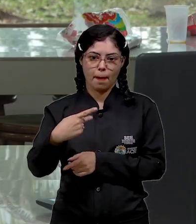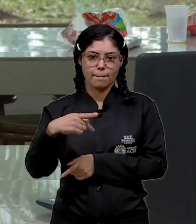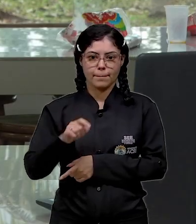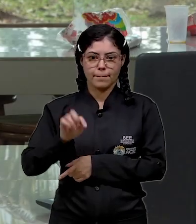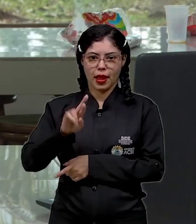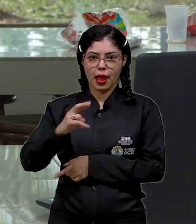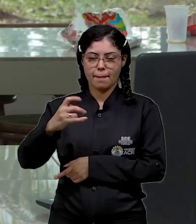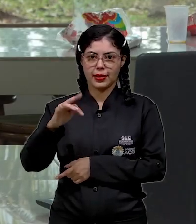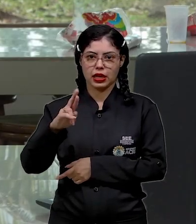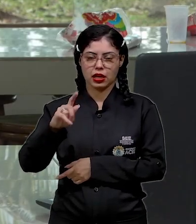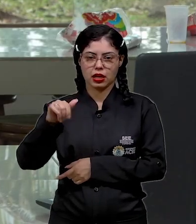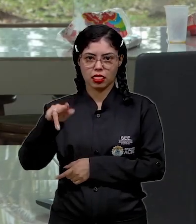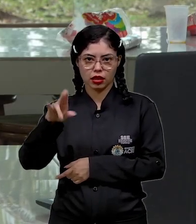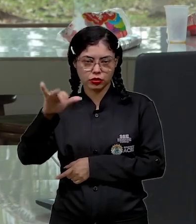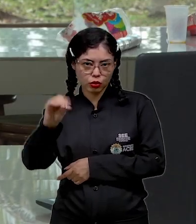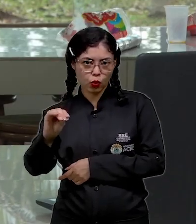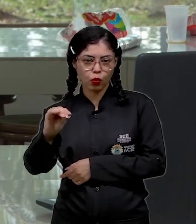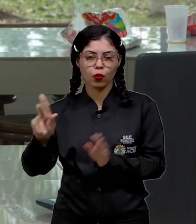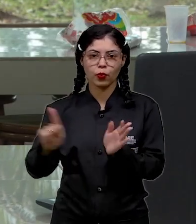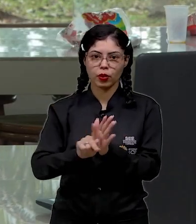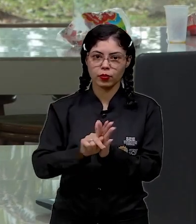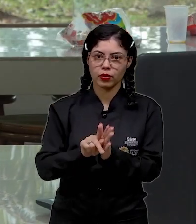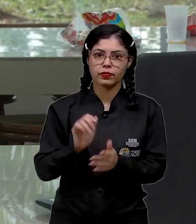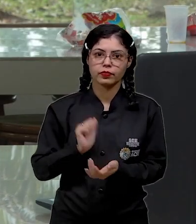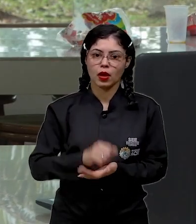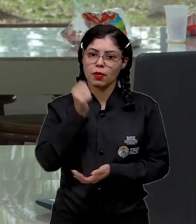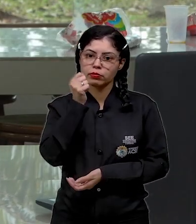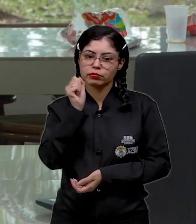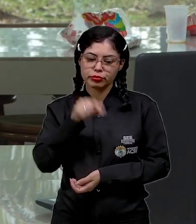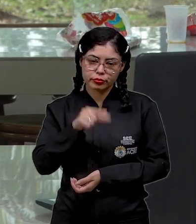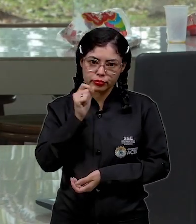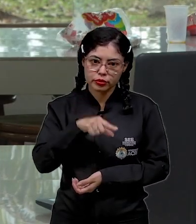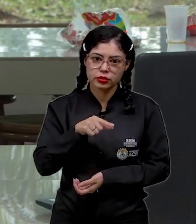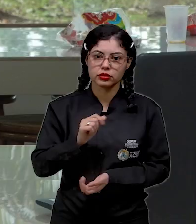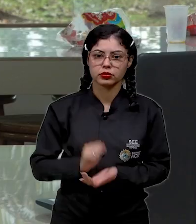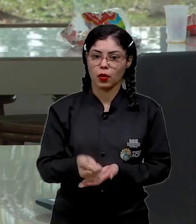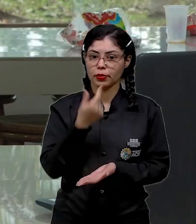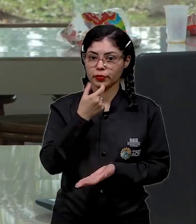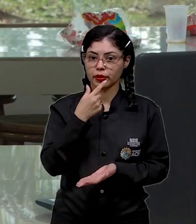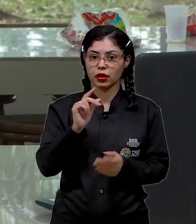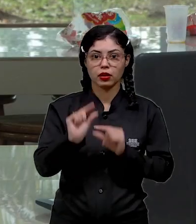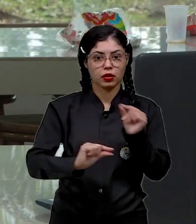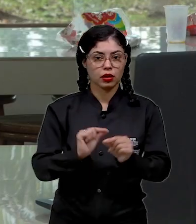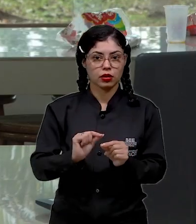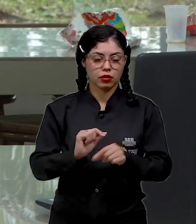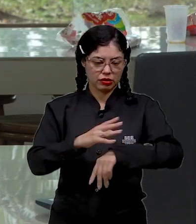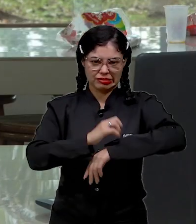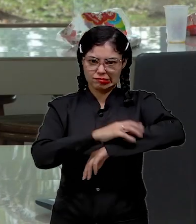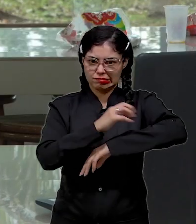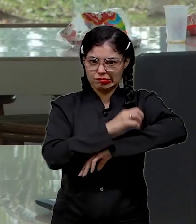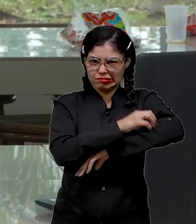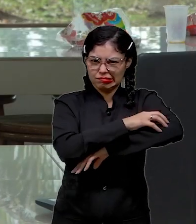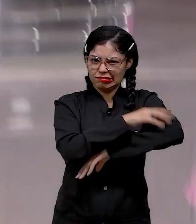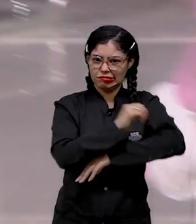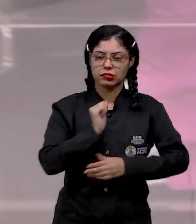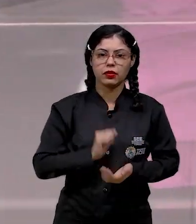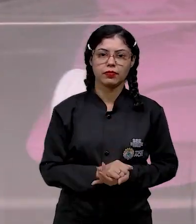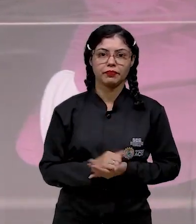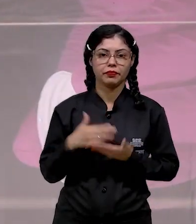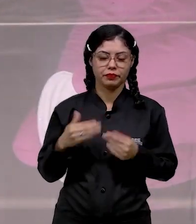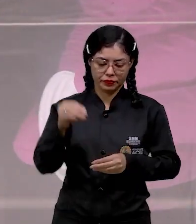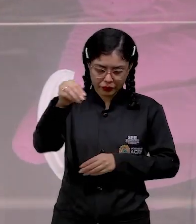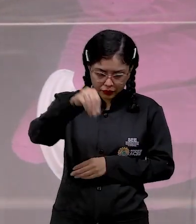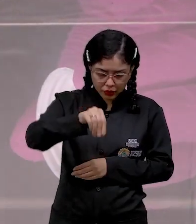de potássio, né? Então, ele é um comprimido que é utilizado ali para tratamento ali da catapora, por exemplo. Então, a gente vai